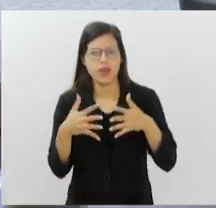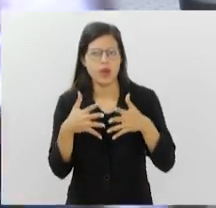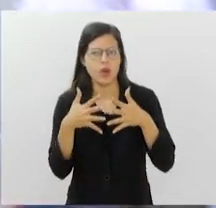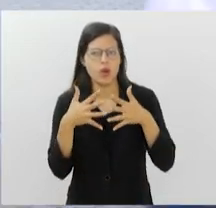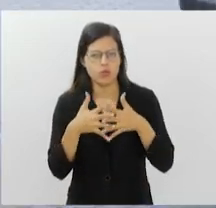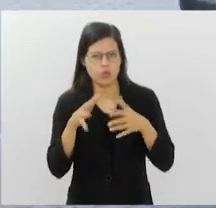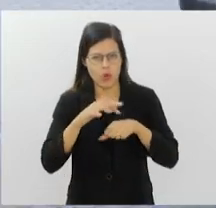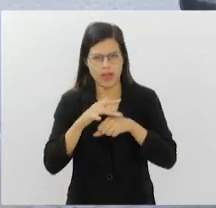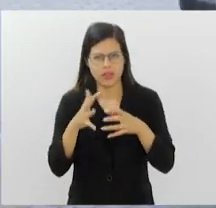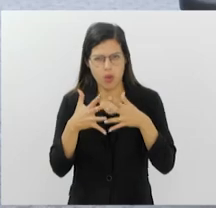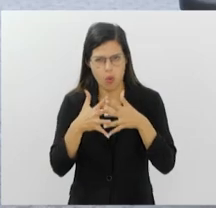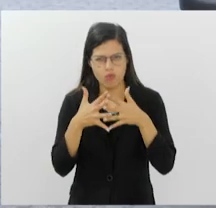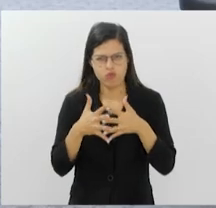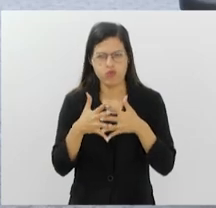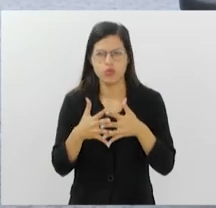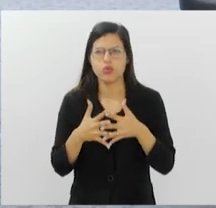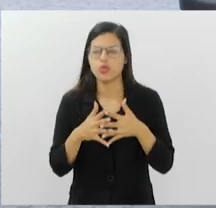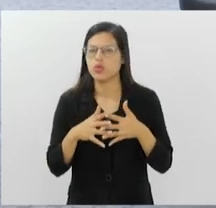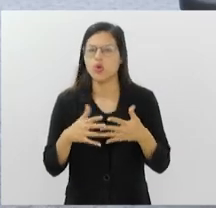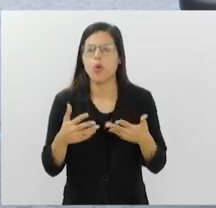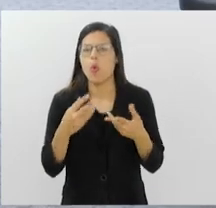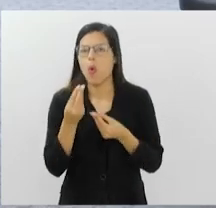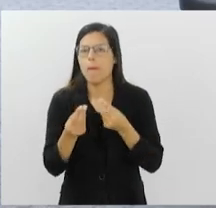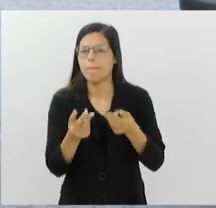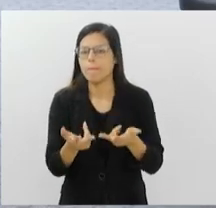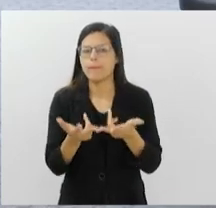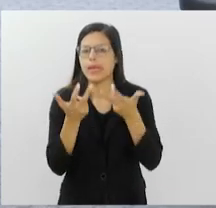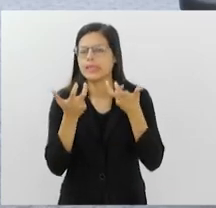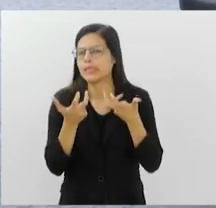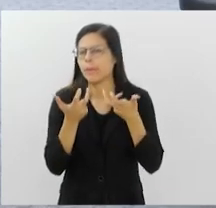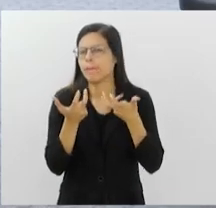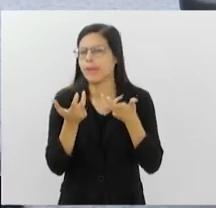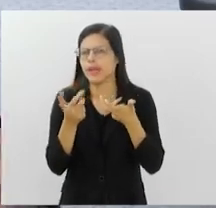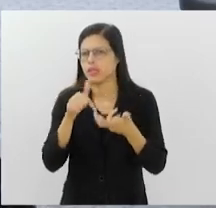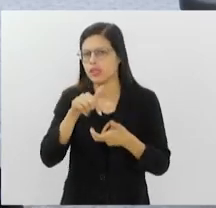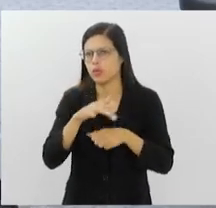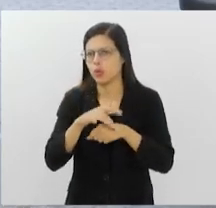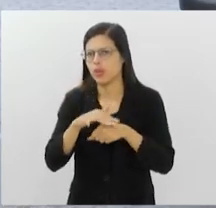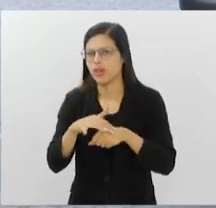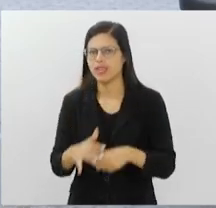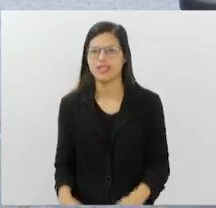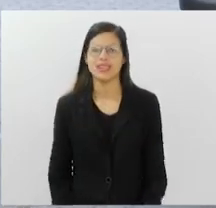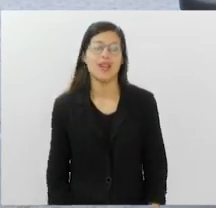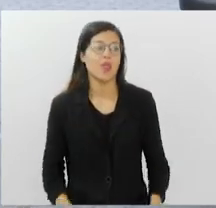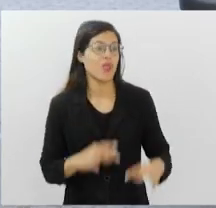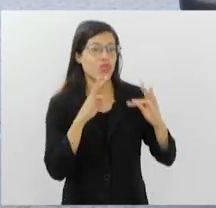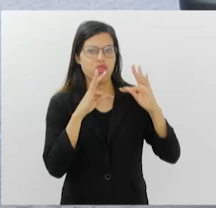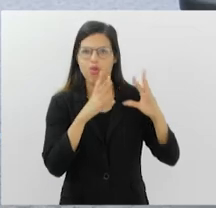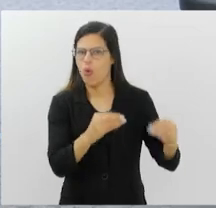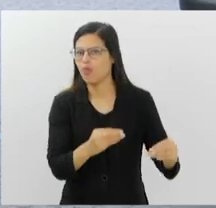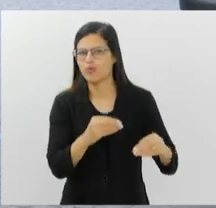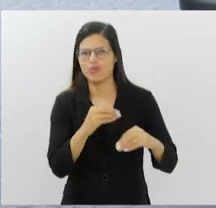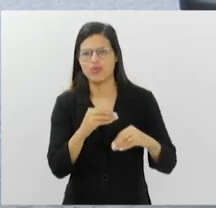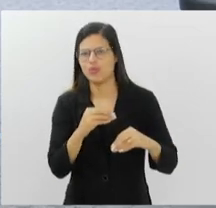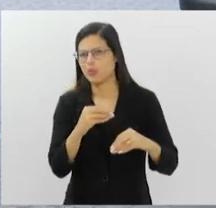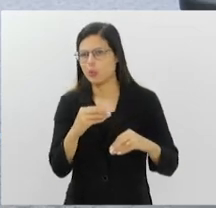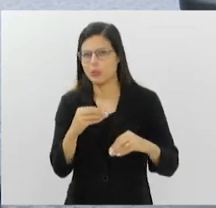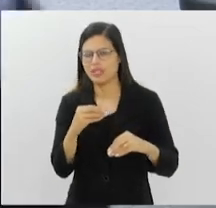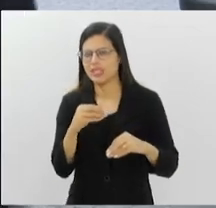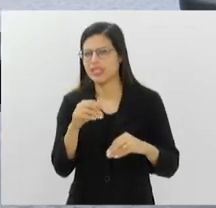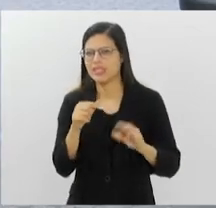os sintomas. Quais são esses sintomas que devemos ter atenção em relação à sífilis? Todos. Sífilis é a grande